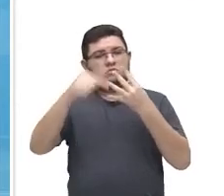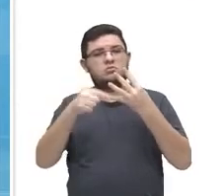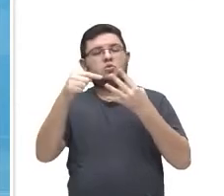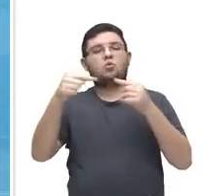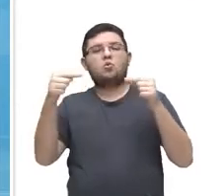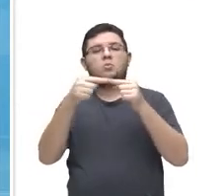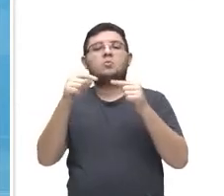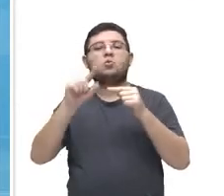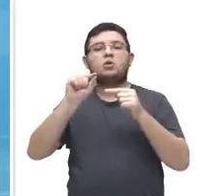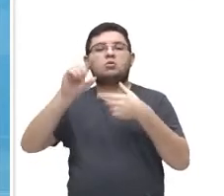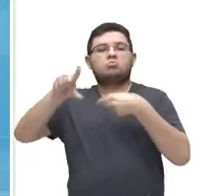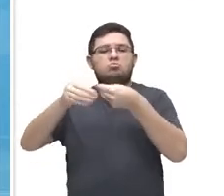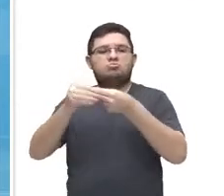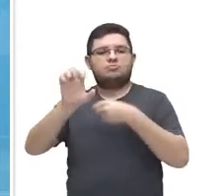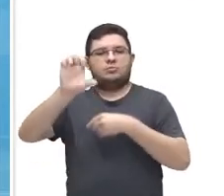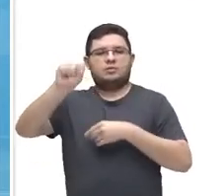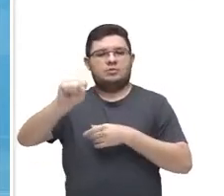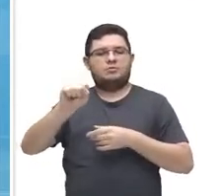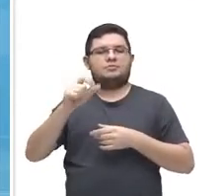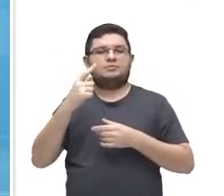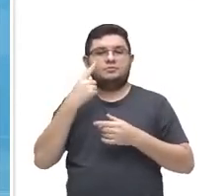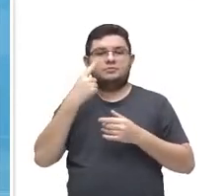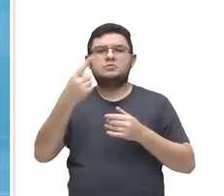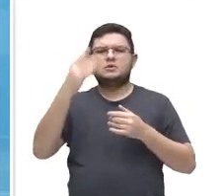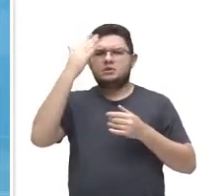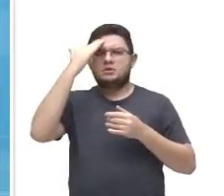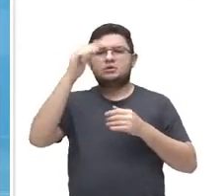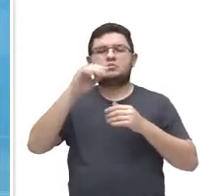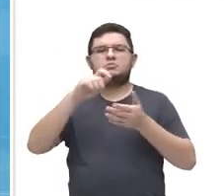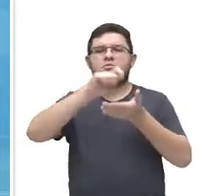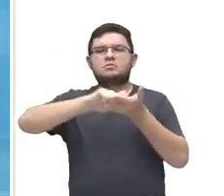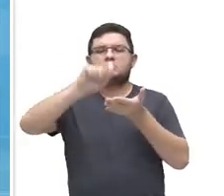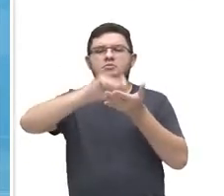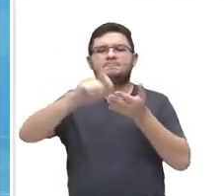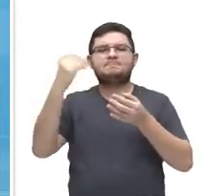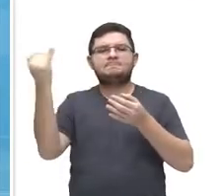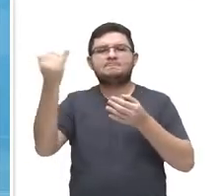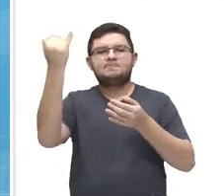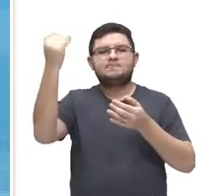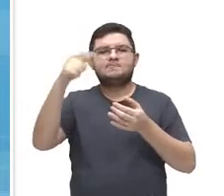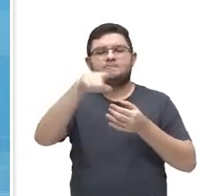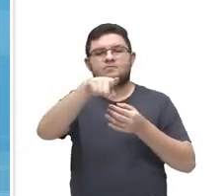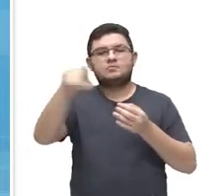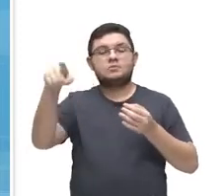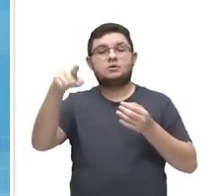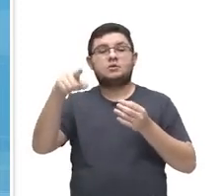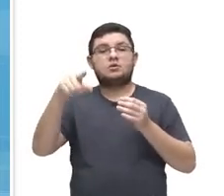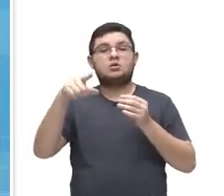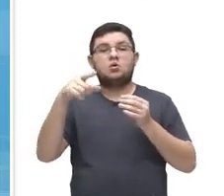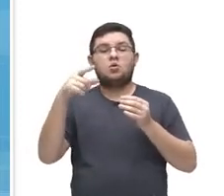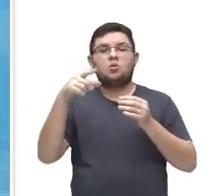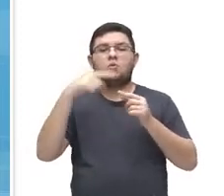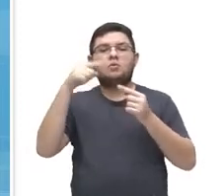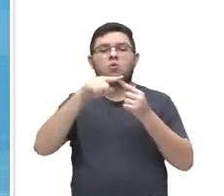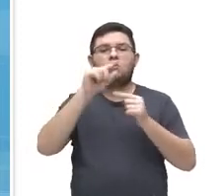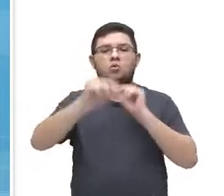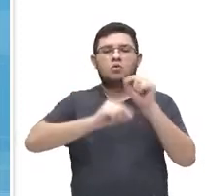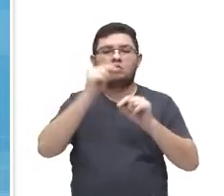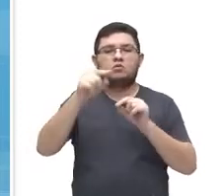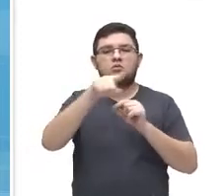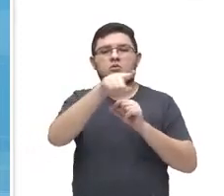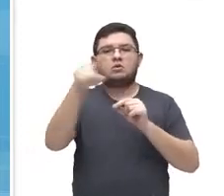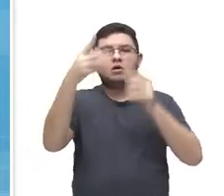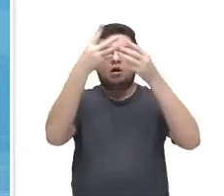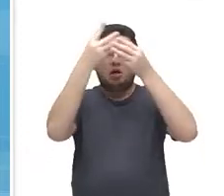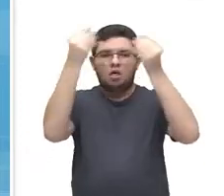certo, gente? Conseguiram compreender? Anotaram? Isso é muito importante, tá? Anotem para vocês não precisar